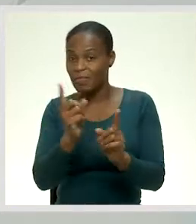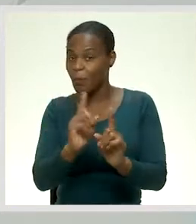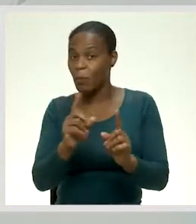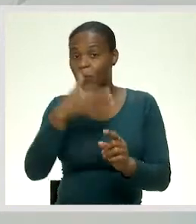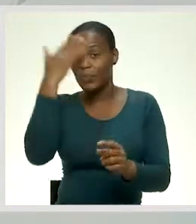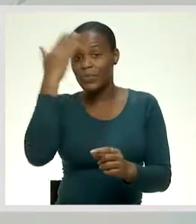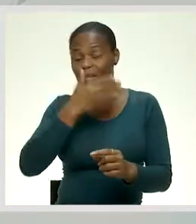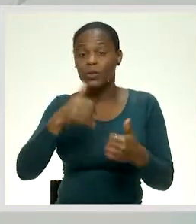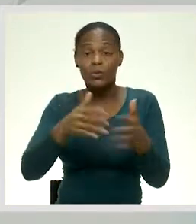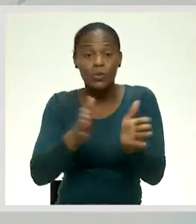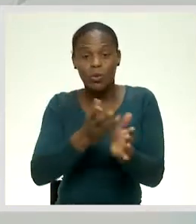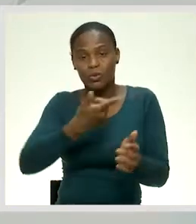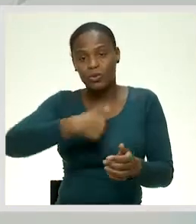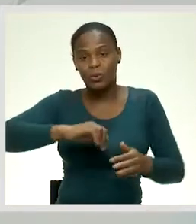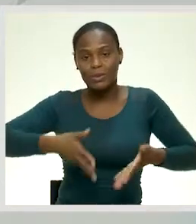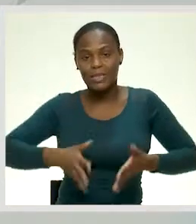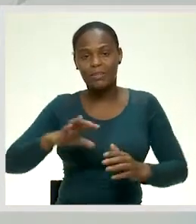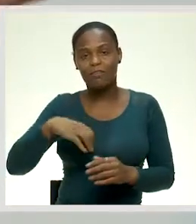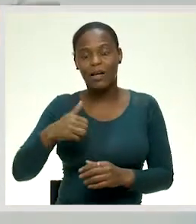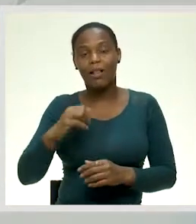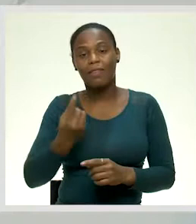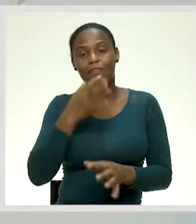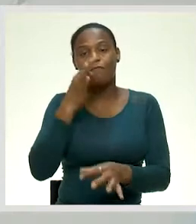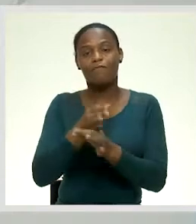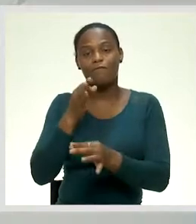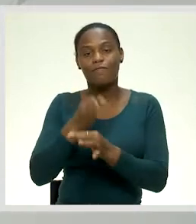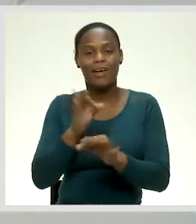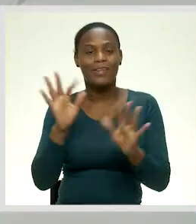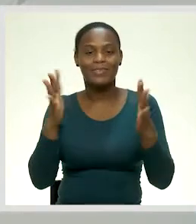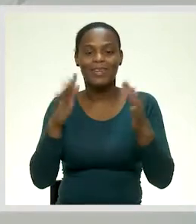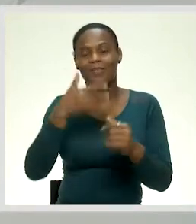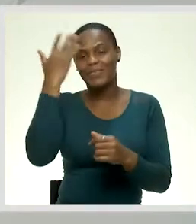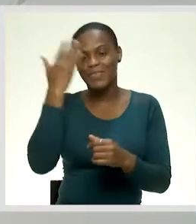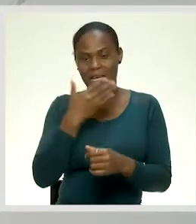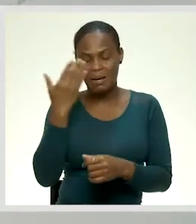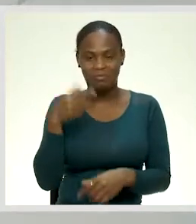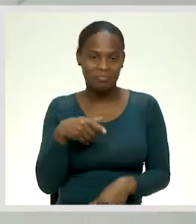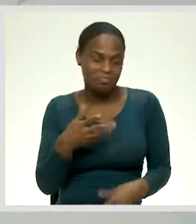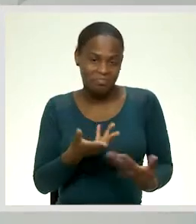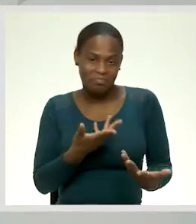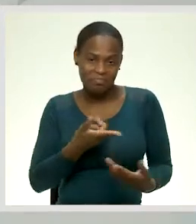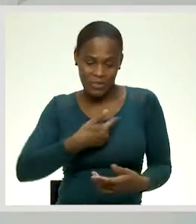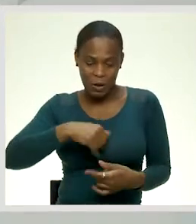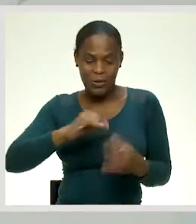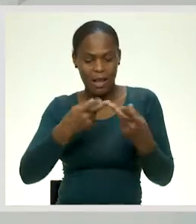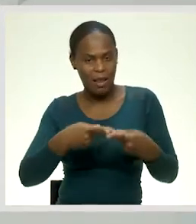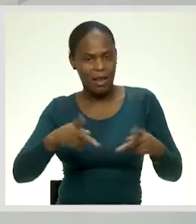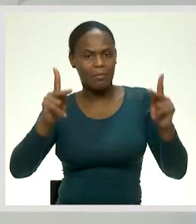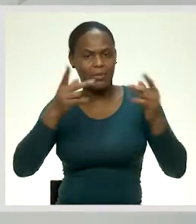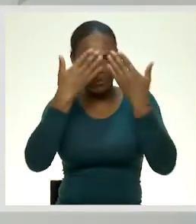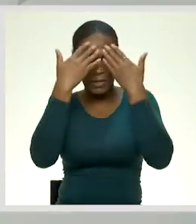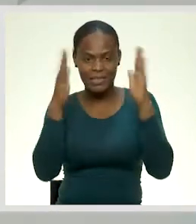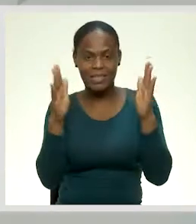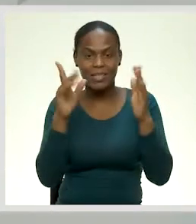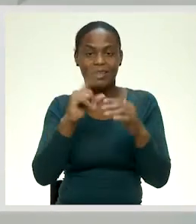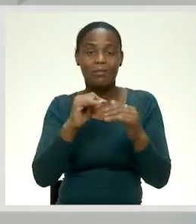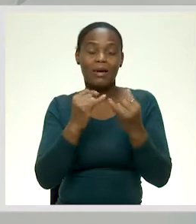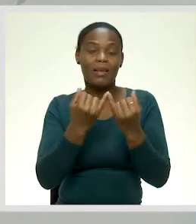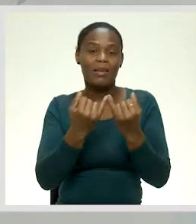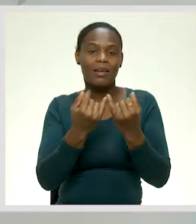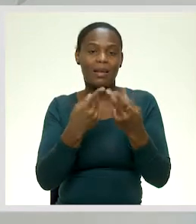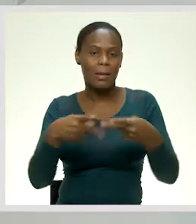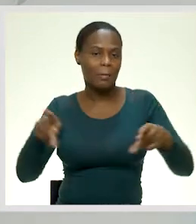todos nós, que todos nós devemos celebrar como dias da nossa libertação, da democracia e da liberdade.